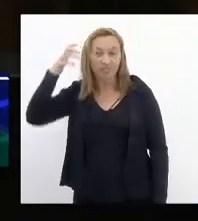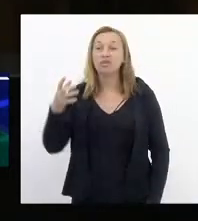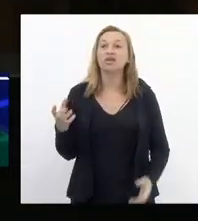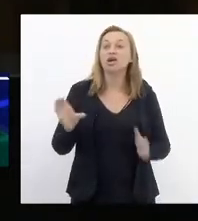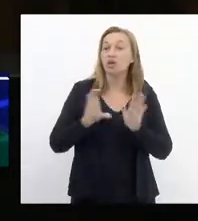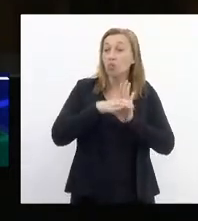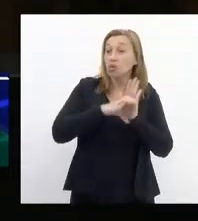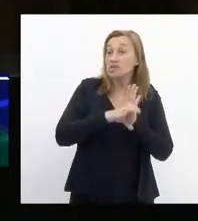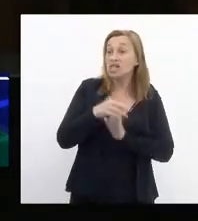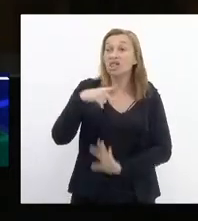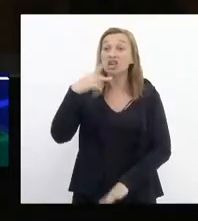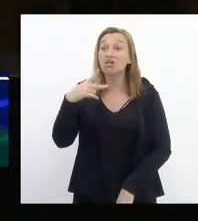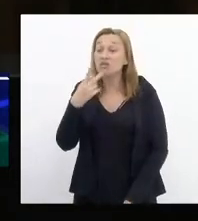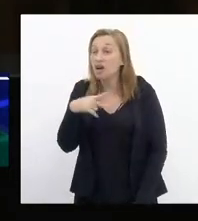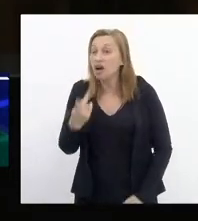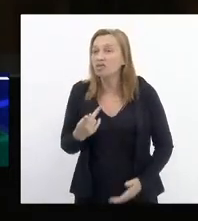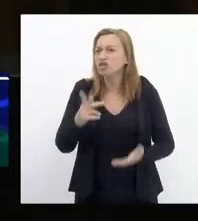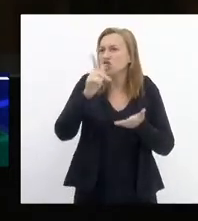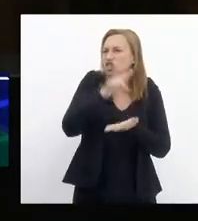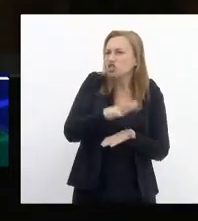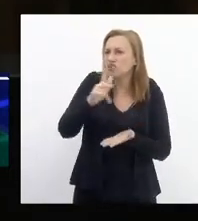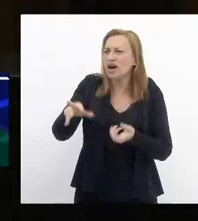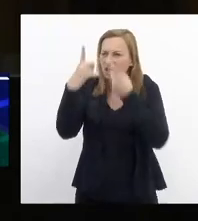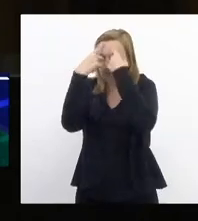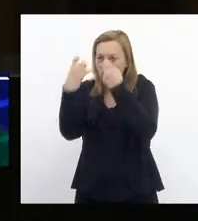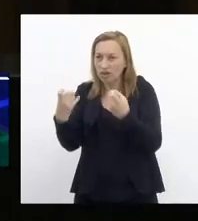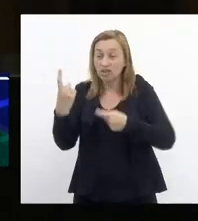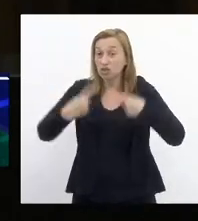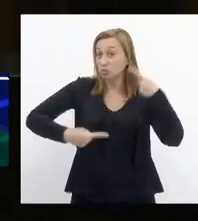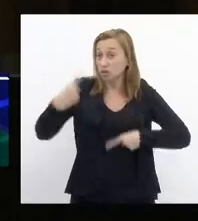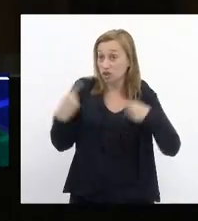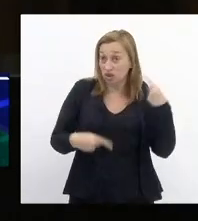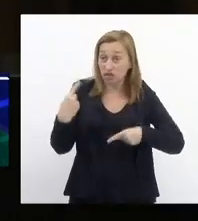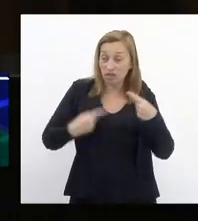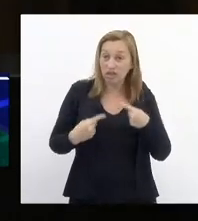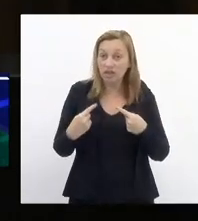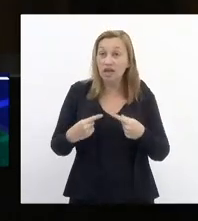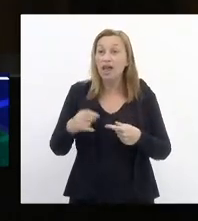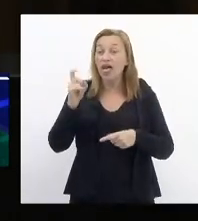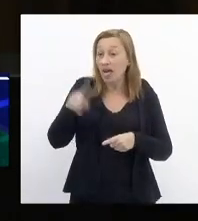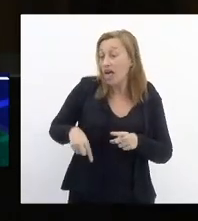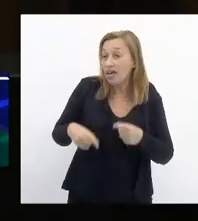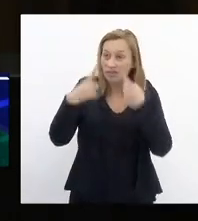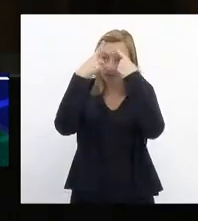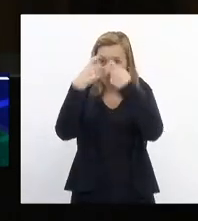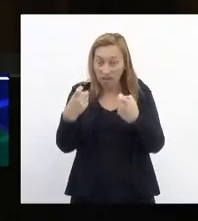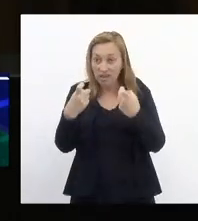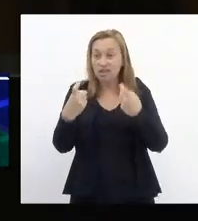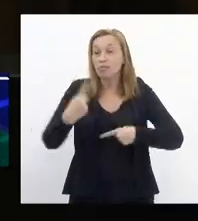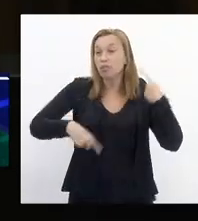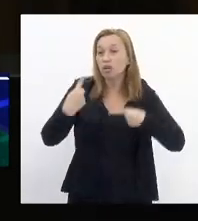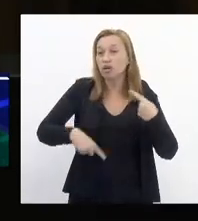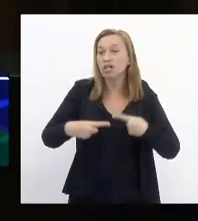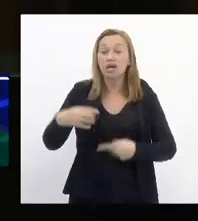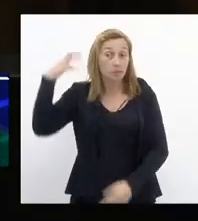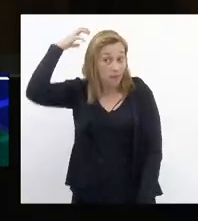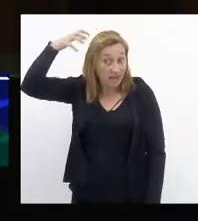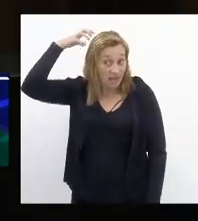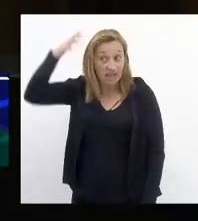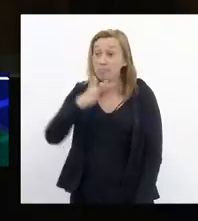utilizo diante de várias violências políticas. É tão violência política que Marielle